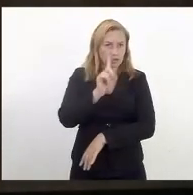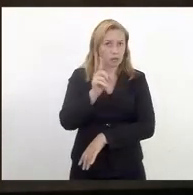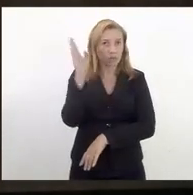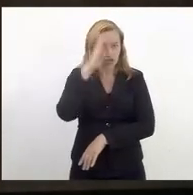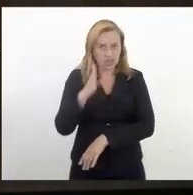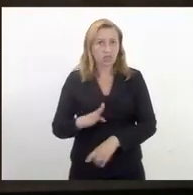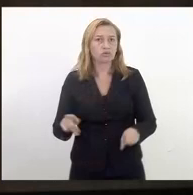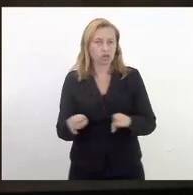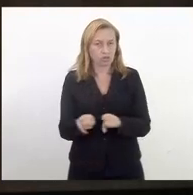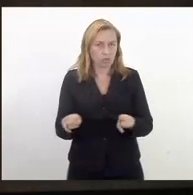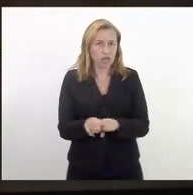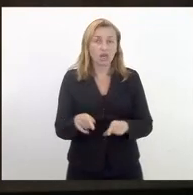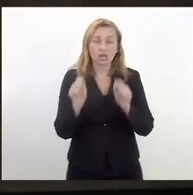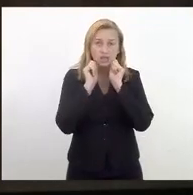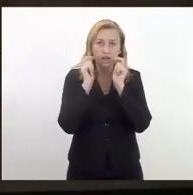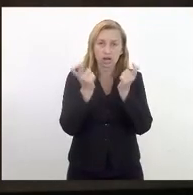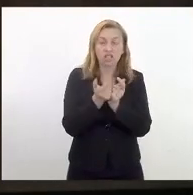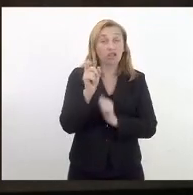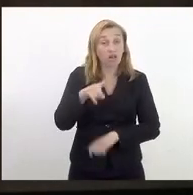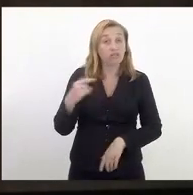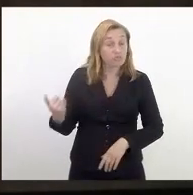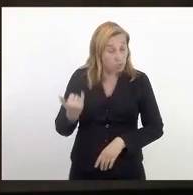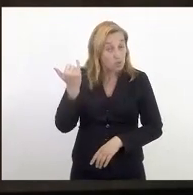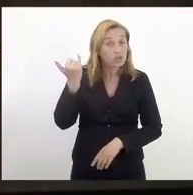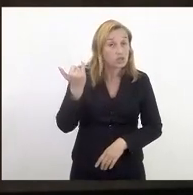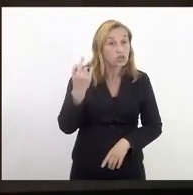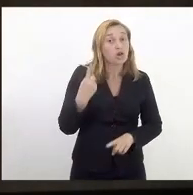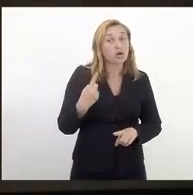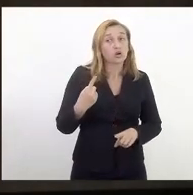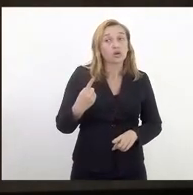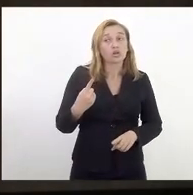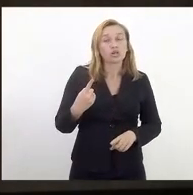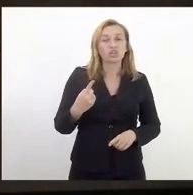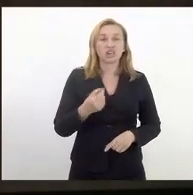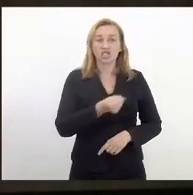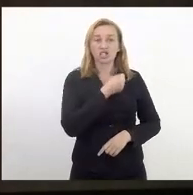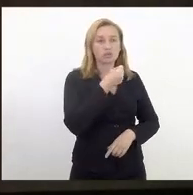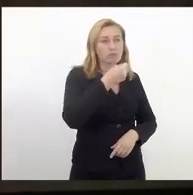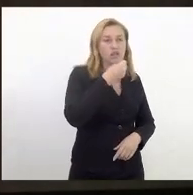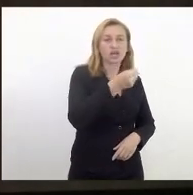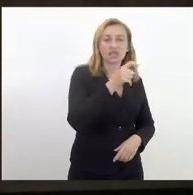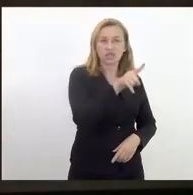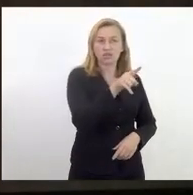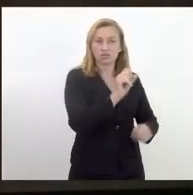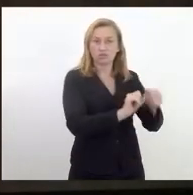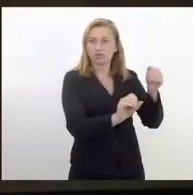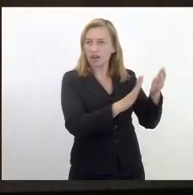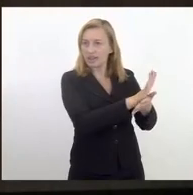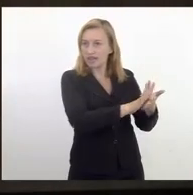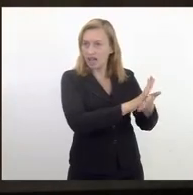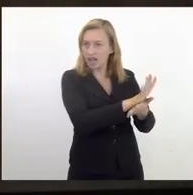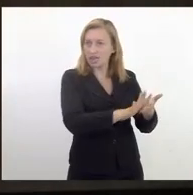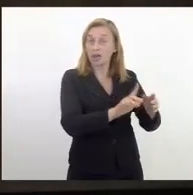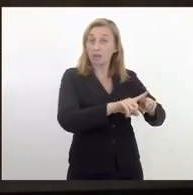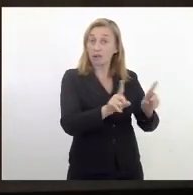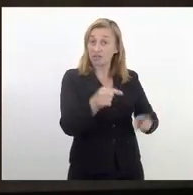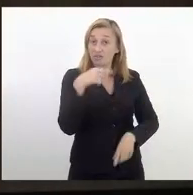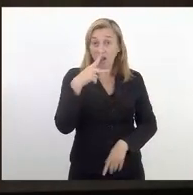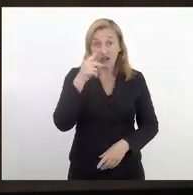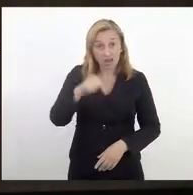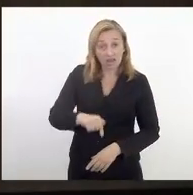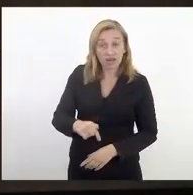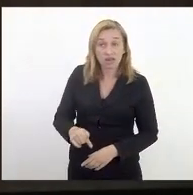Brasil Assembleia Legislativa é importante o que essa extrema-imprensa não faz mais dizer aqui